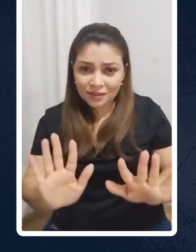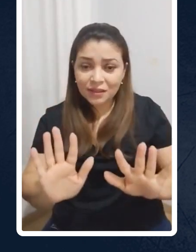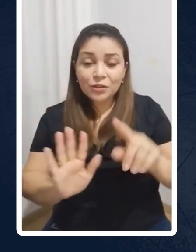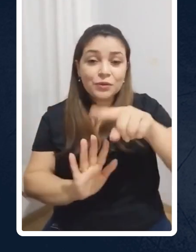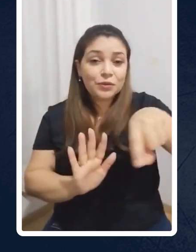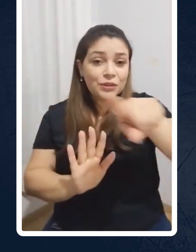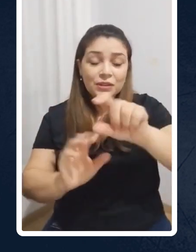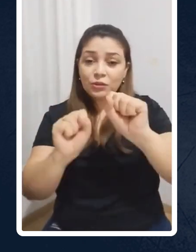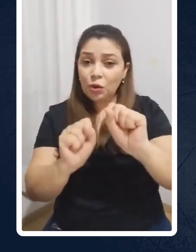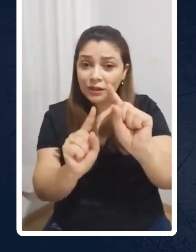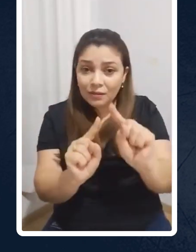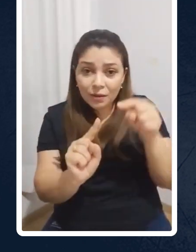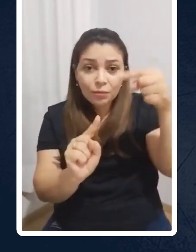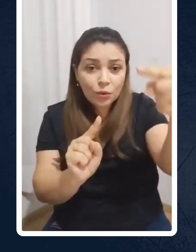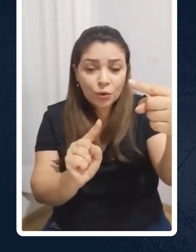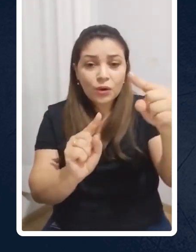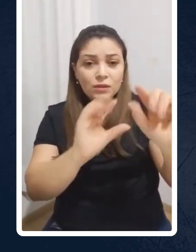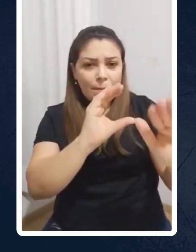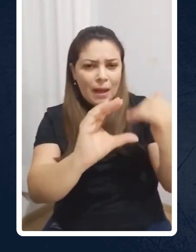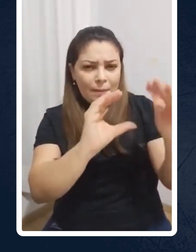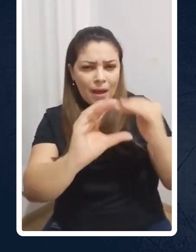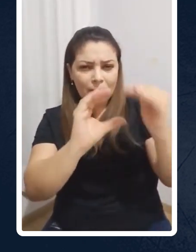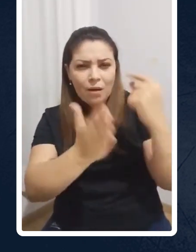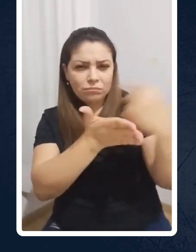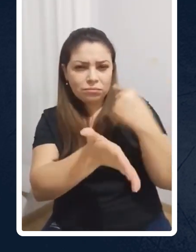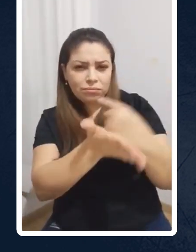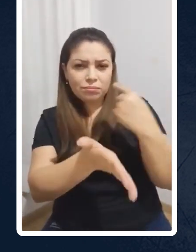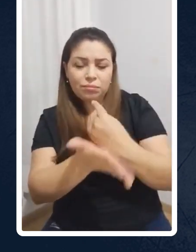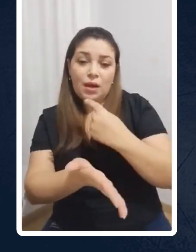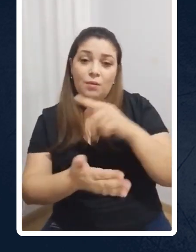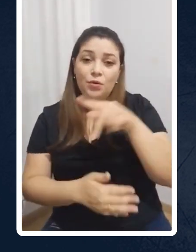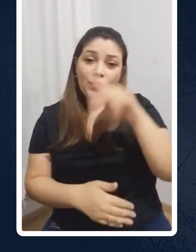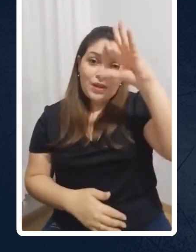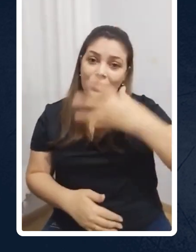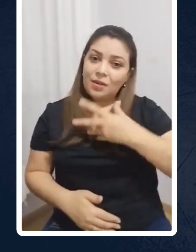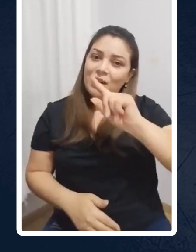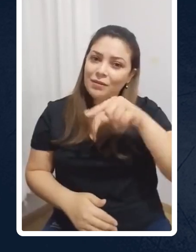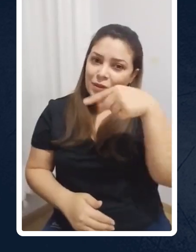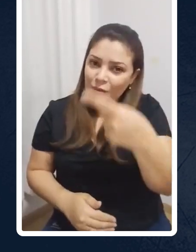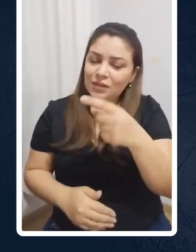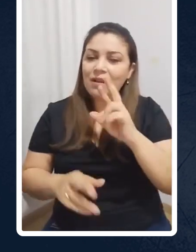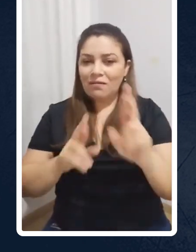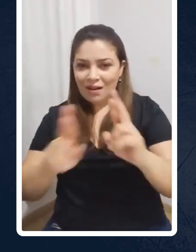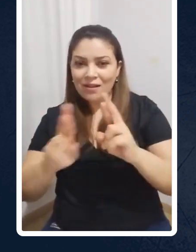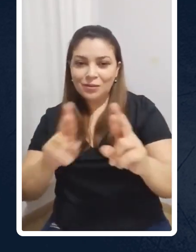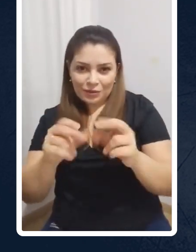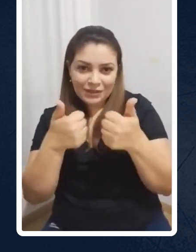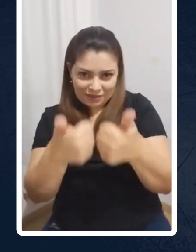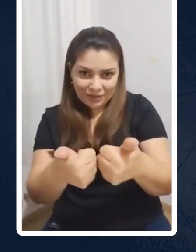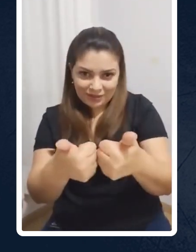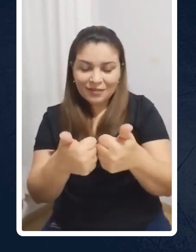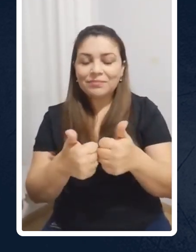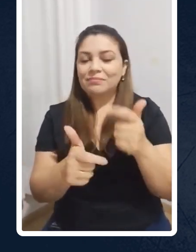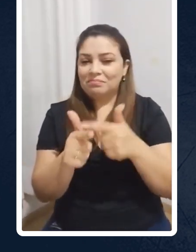perguntas para a Débora. Ela vai ter a sensibilidade de passar aí no horário das respostas e eu vou atender. Não tem problema nenhum. Mas